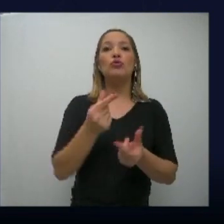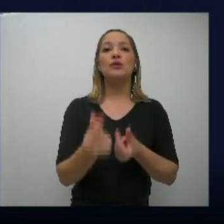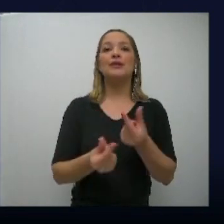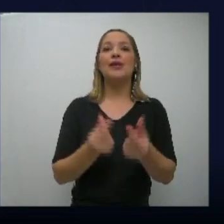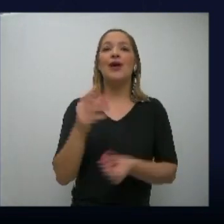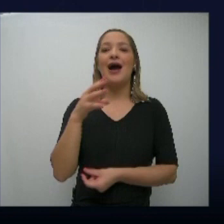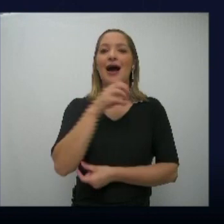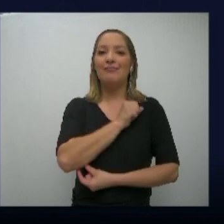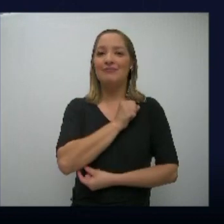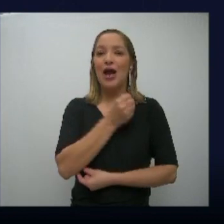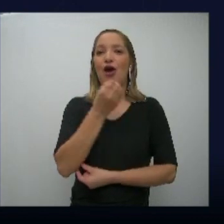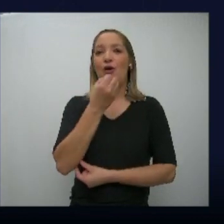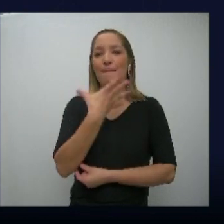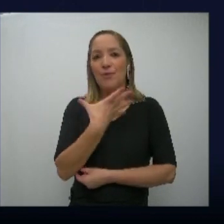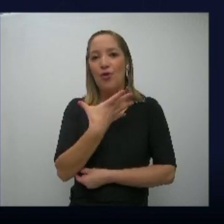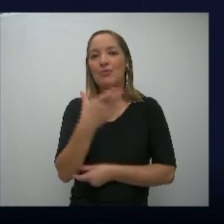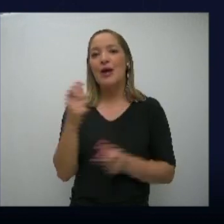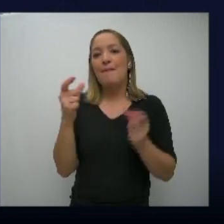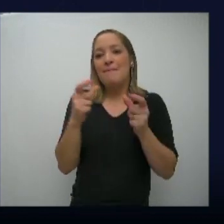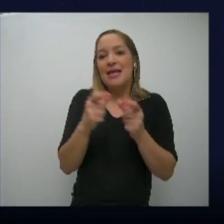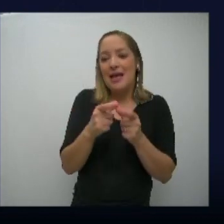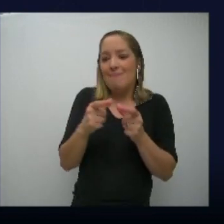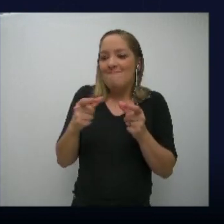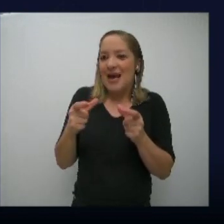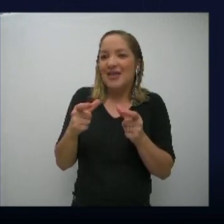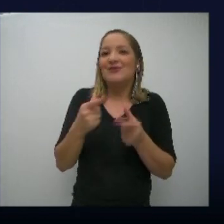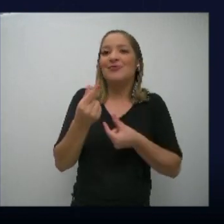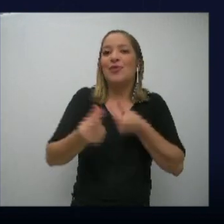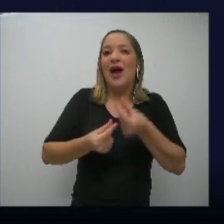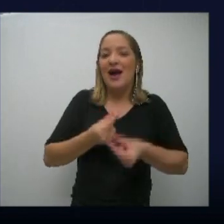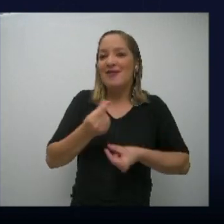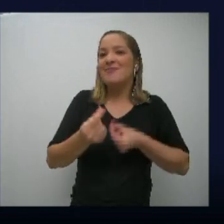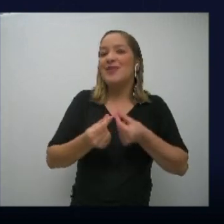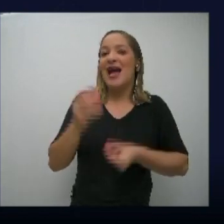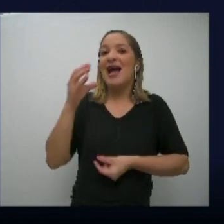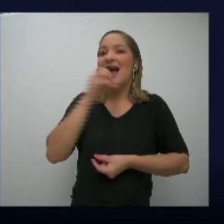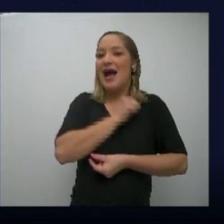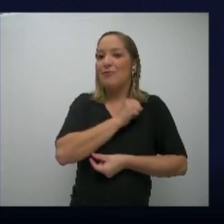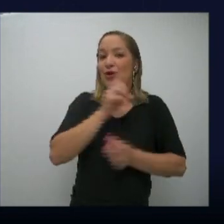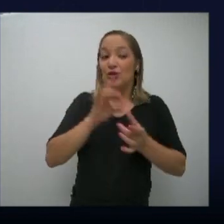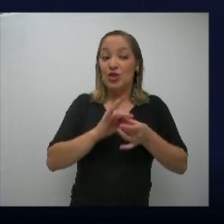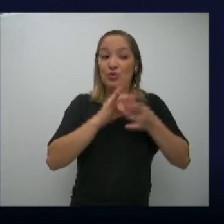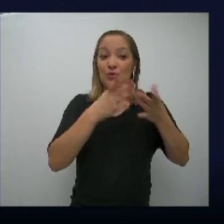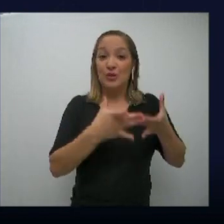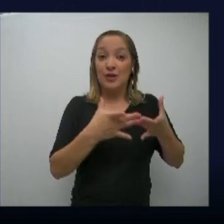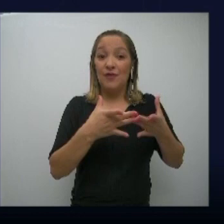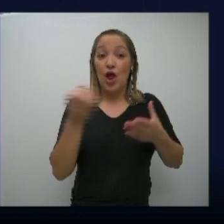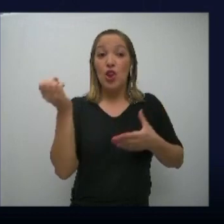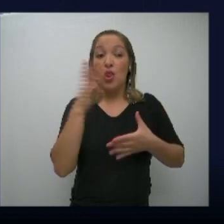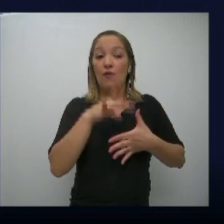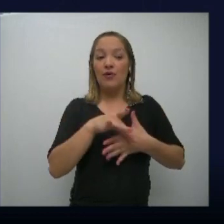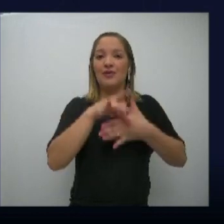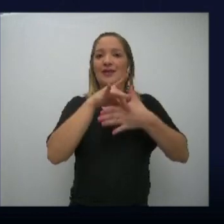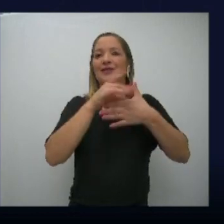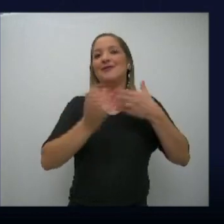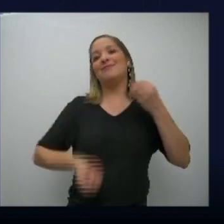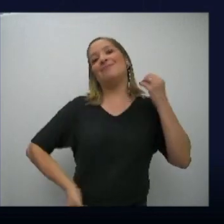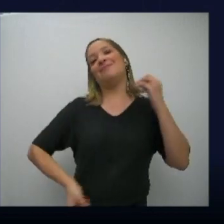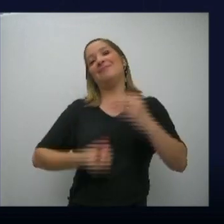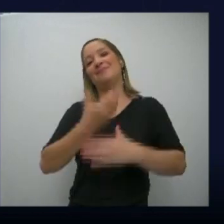bom para todos os pequenos e médios negócios caixa mais disponível e ao mesmo tempo novos líderes vão ser criados